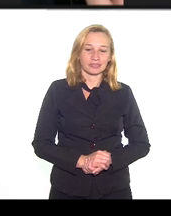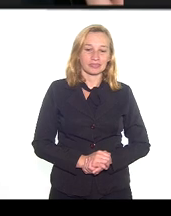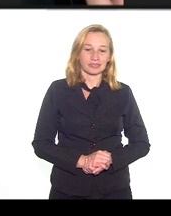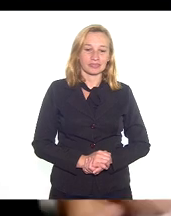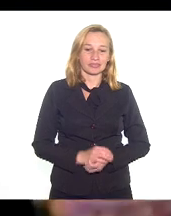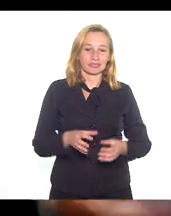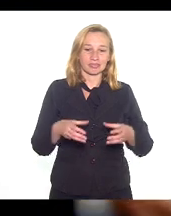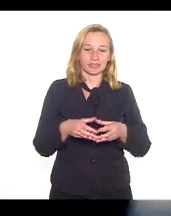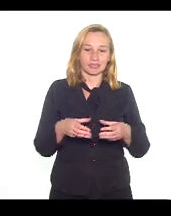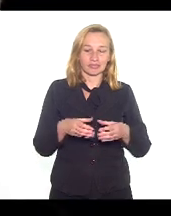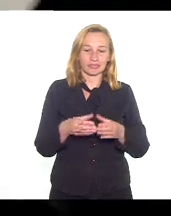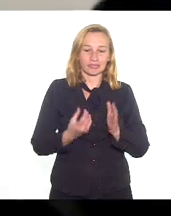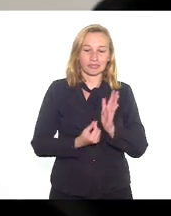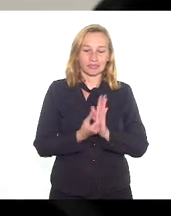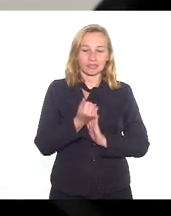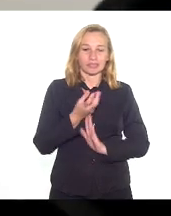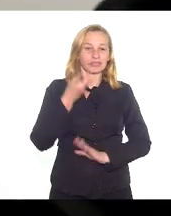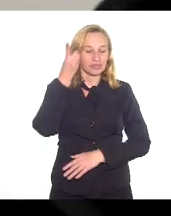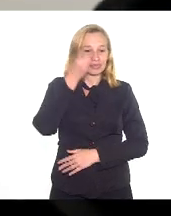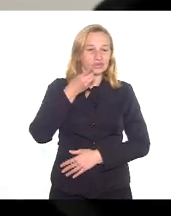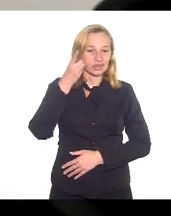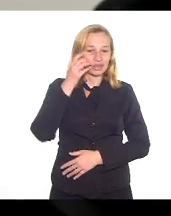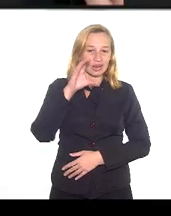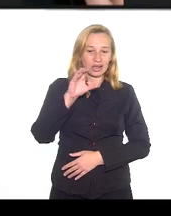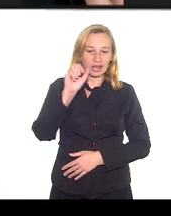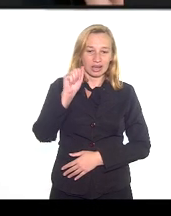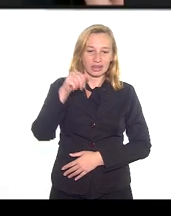Pela Comissão de Orçamento, deputado Márcio Canella.